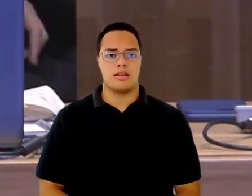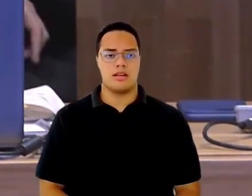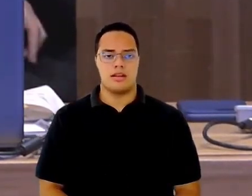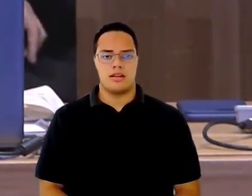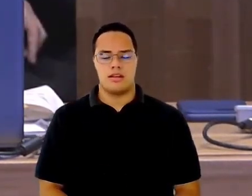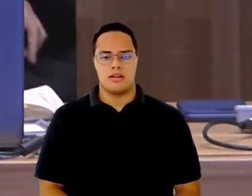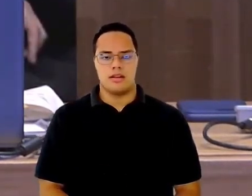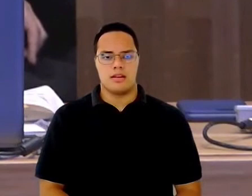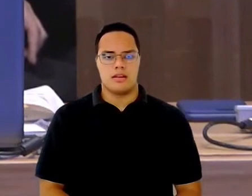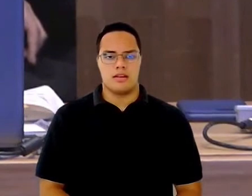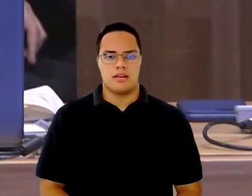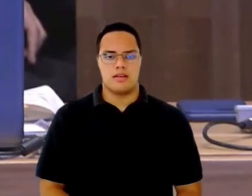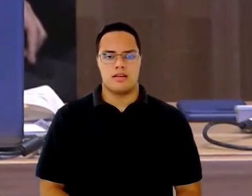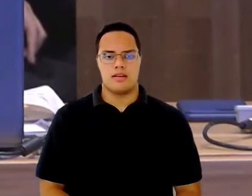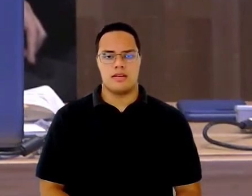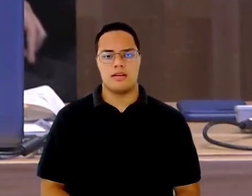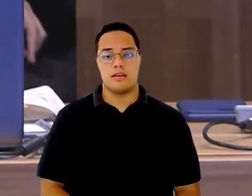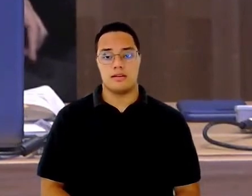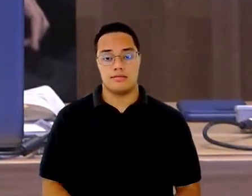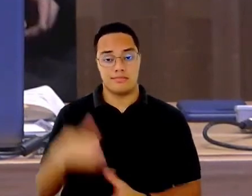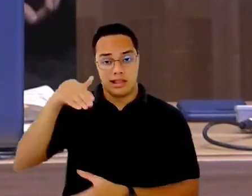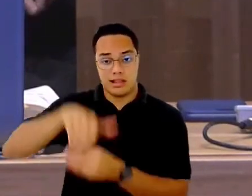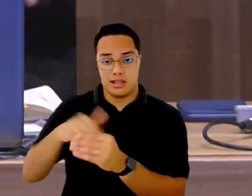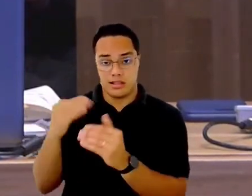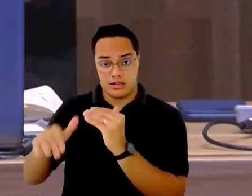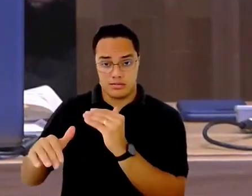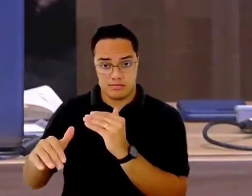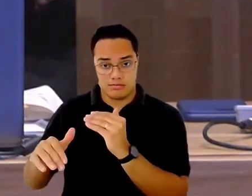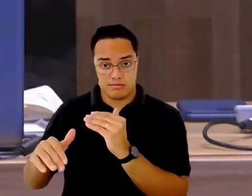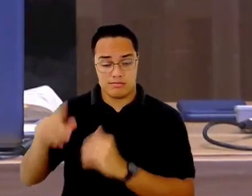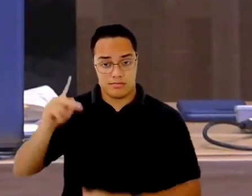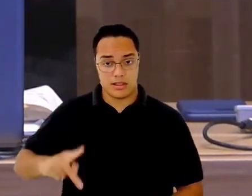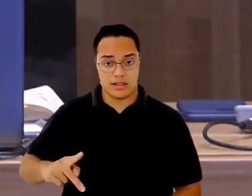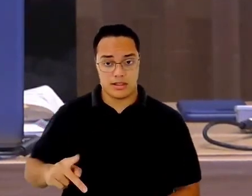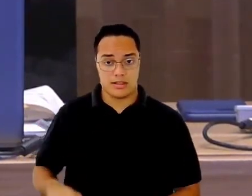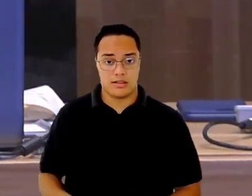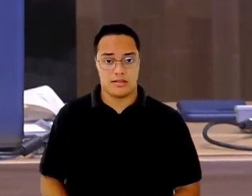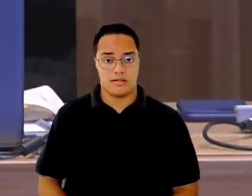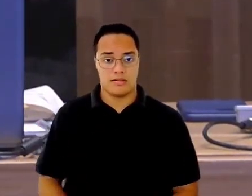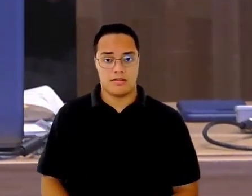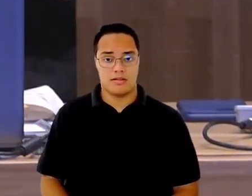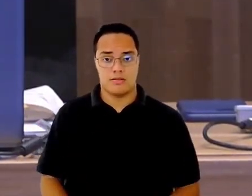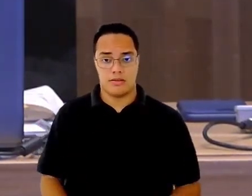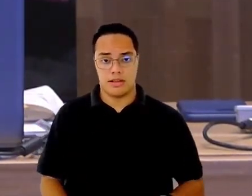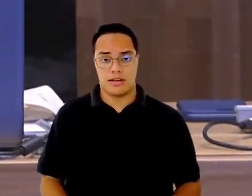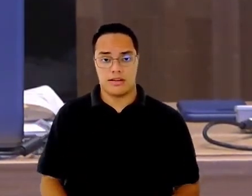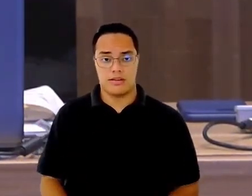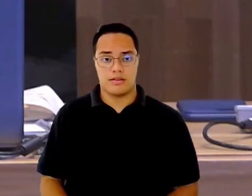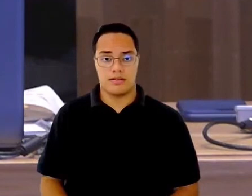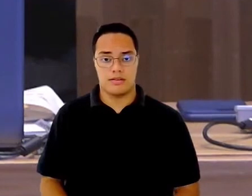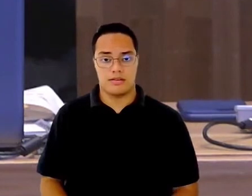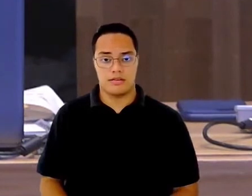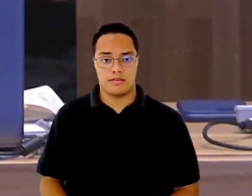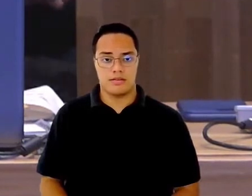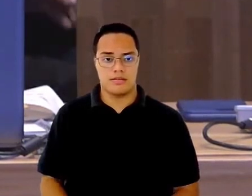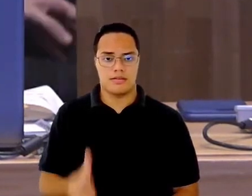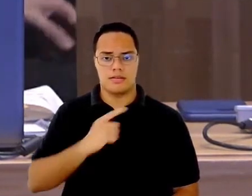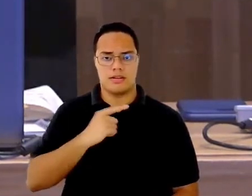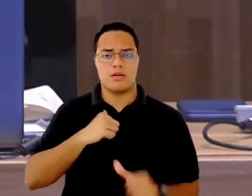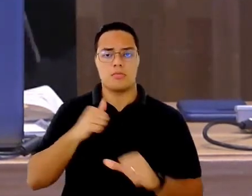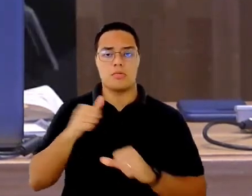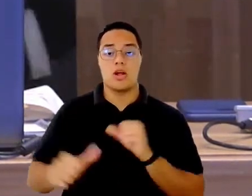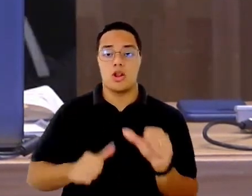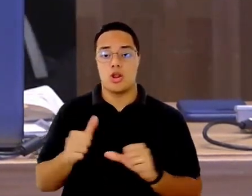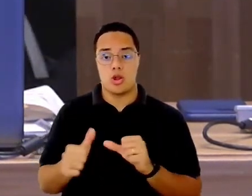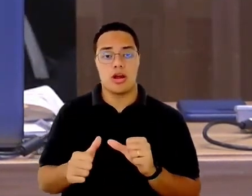contrárias ao resultado das eleições presidenciais, temos verificado uma mudança substancial